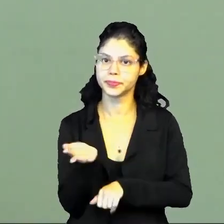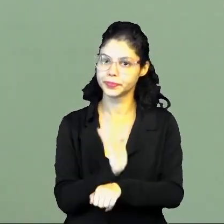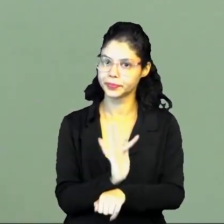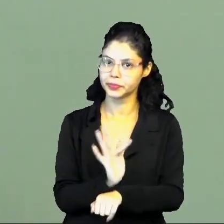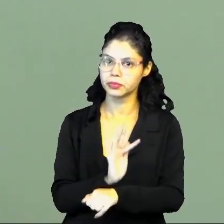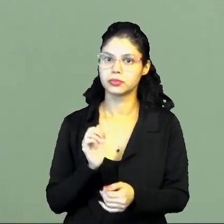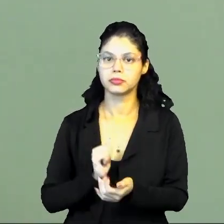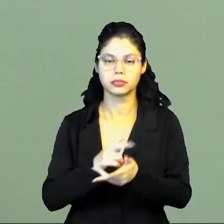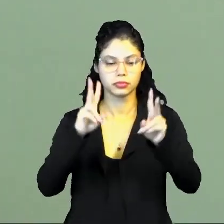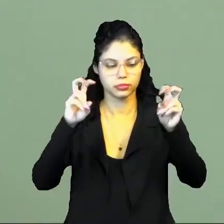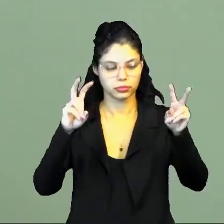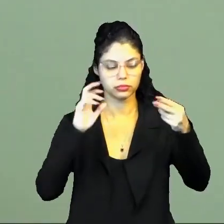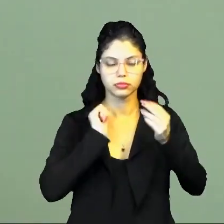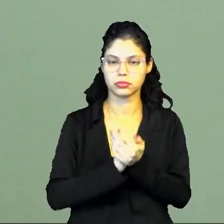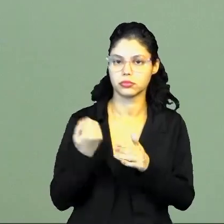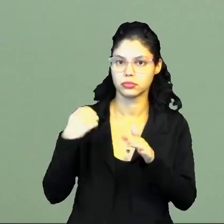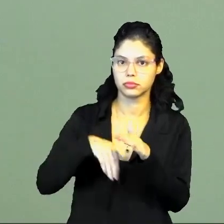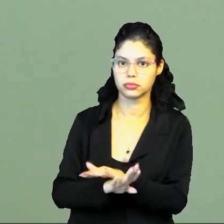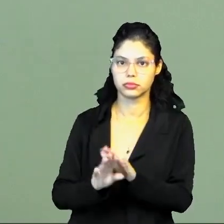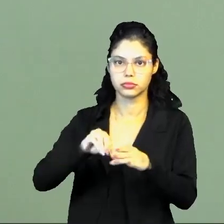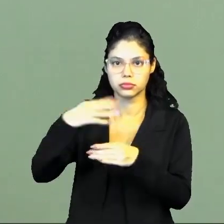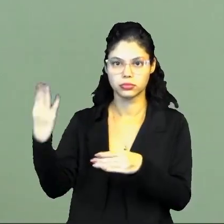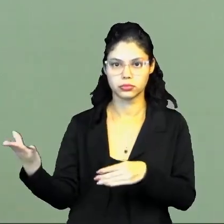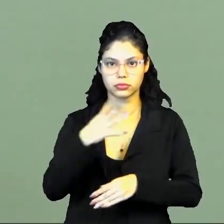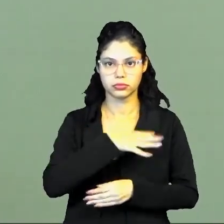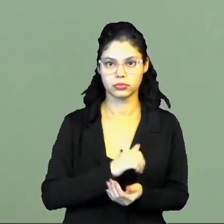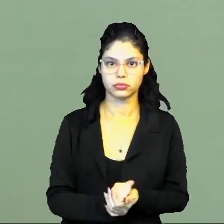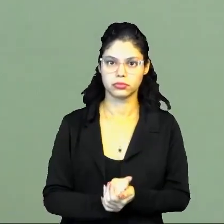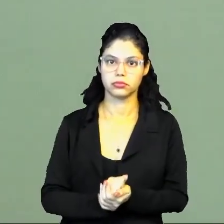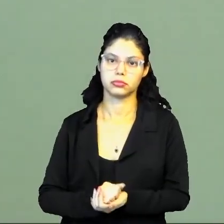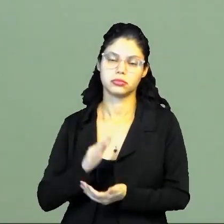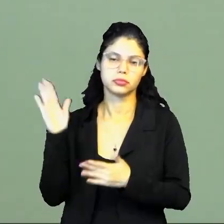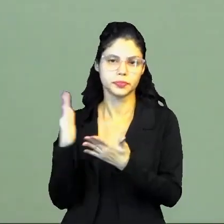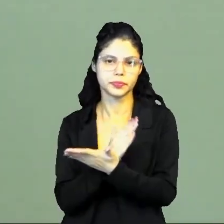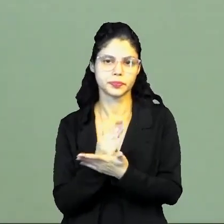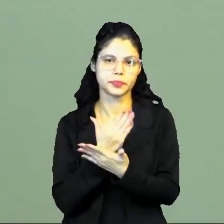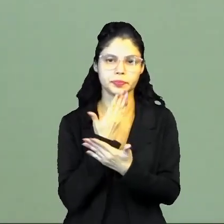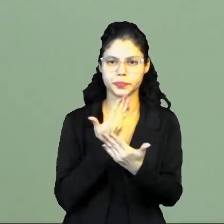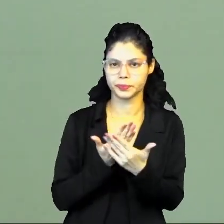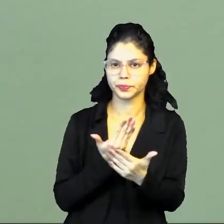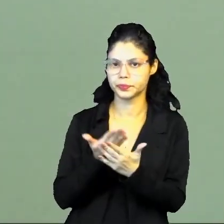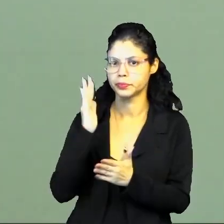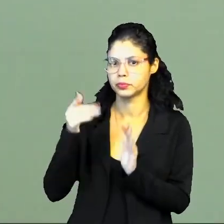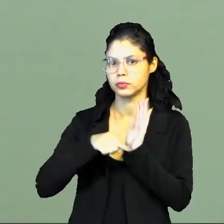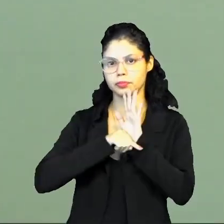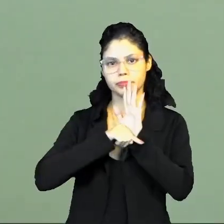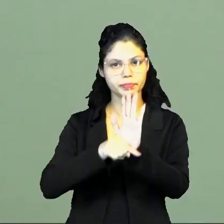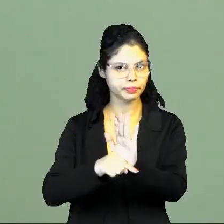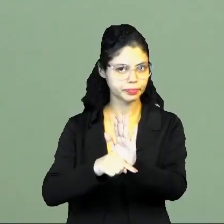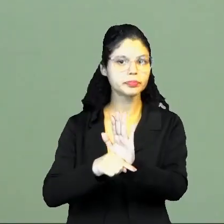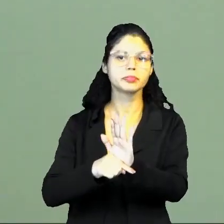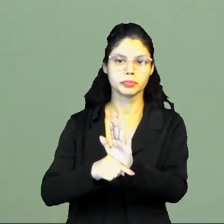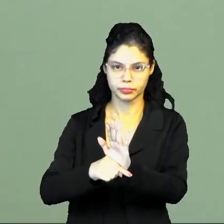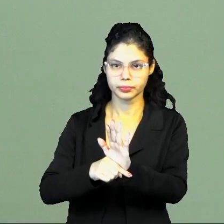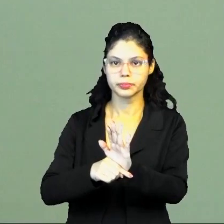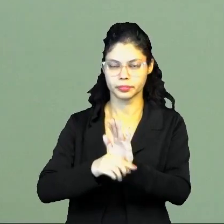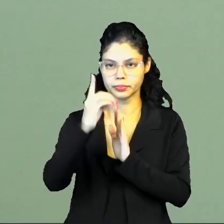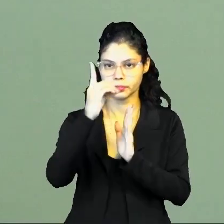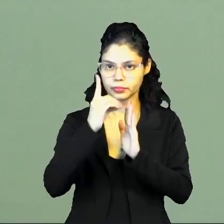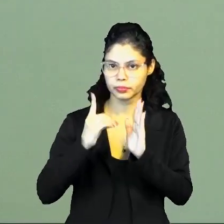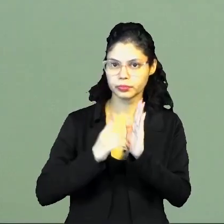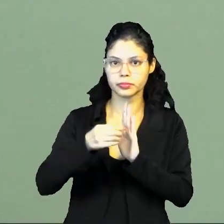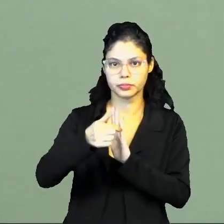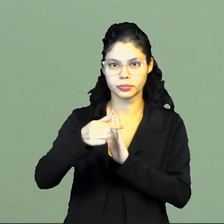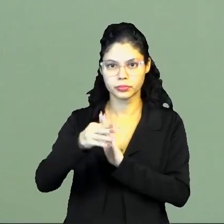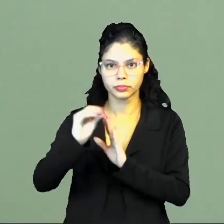dessa temática, para colocar a vida fora da Terra. Alguns estudiosos também já tentaram provar, Na década de 70